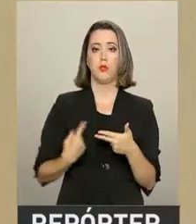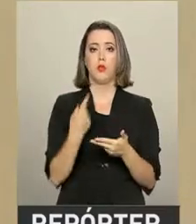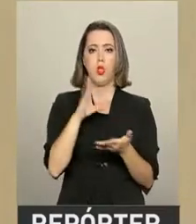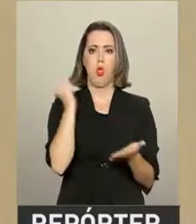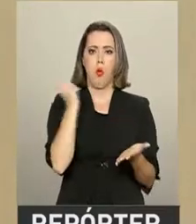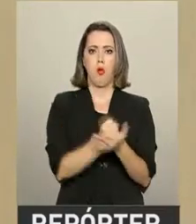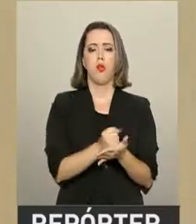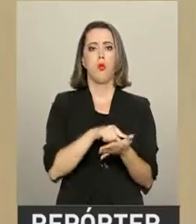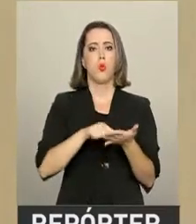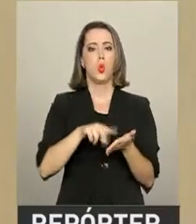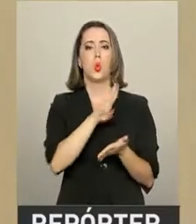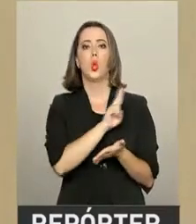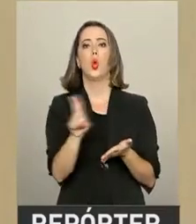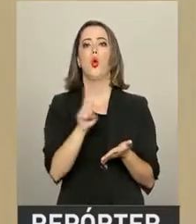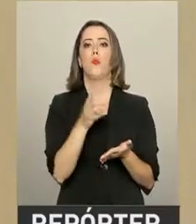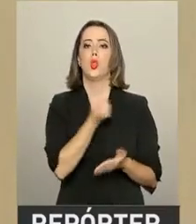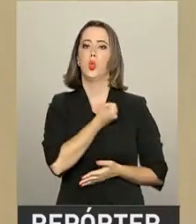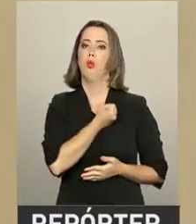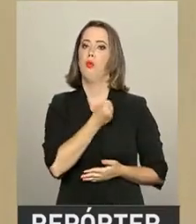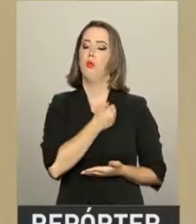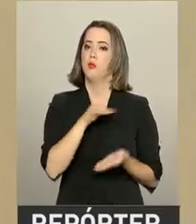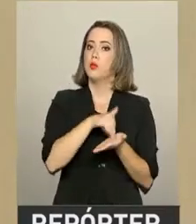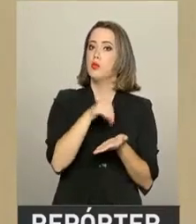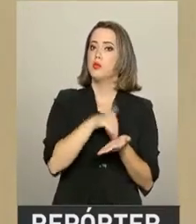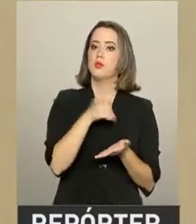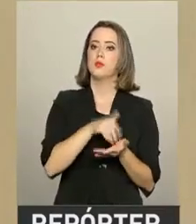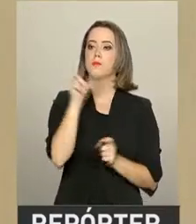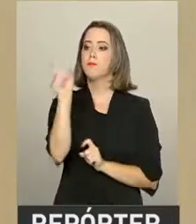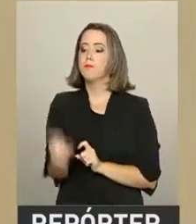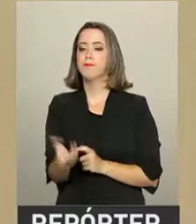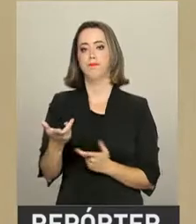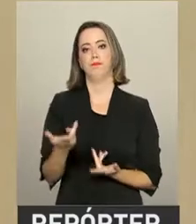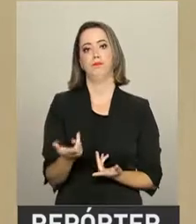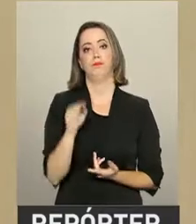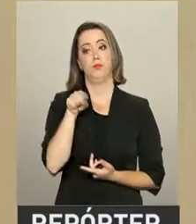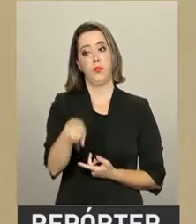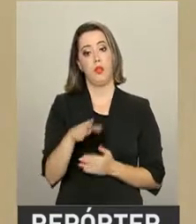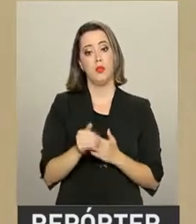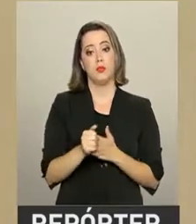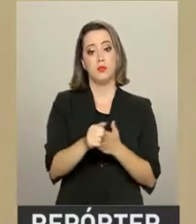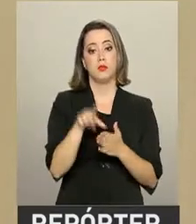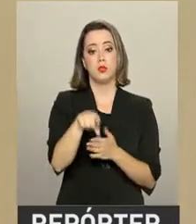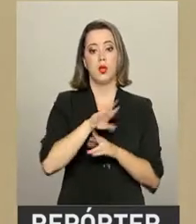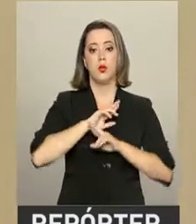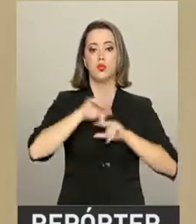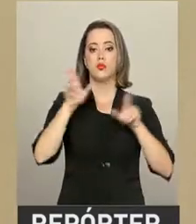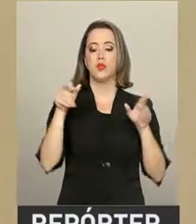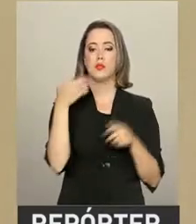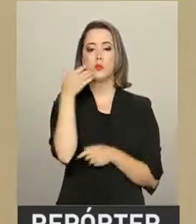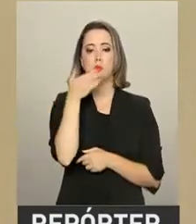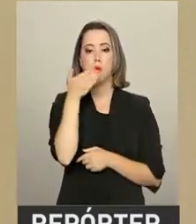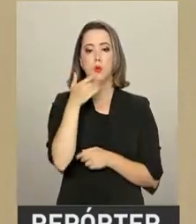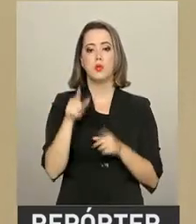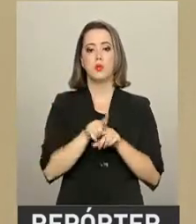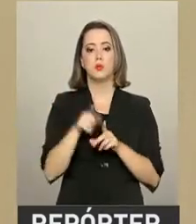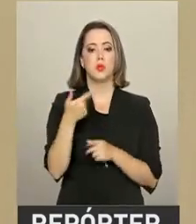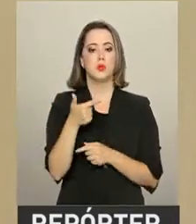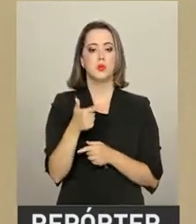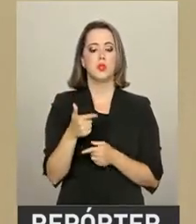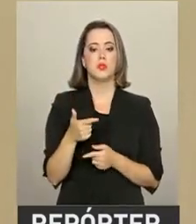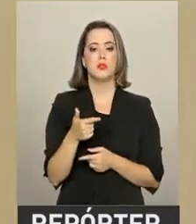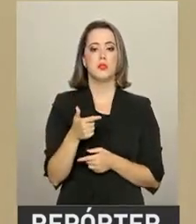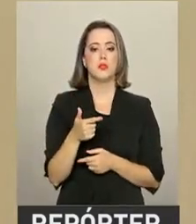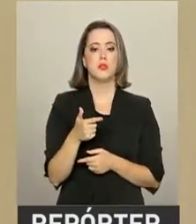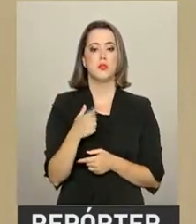identificados com o nome e o número de inscrição do participante. Eles seguem tendo cores diferentes, mas não será mais